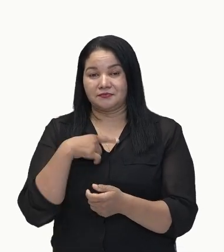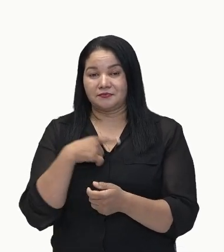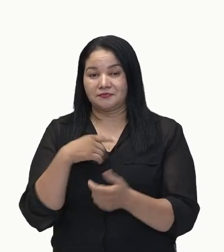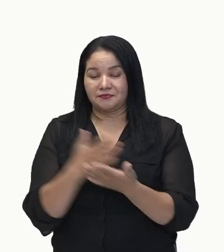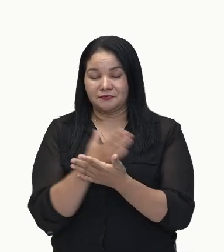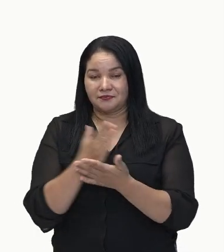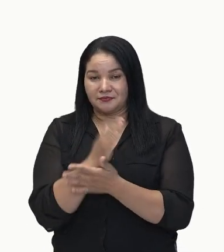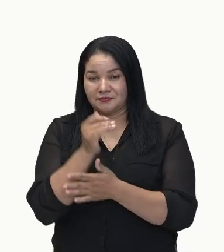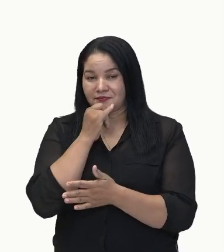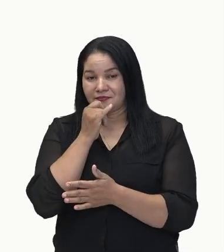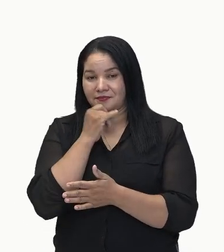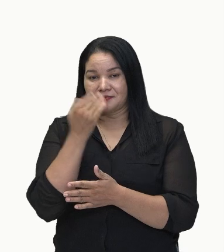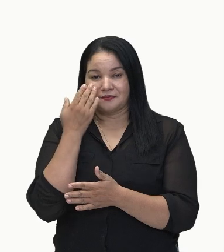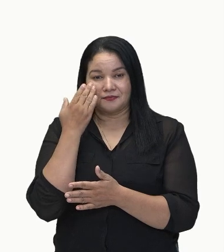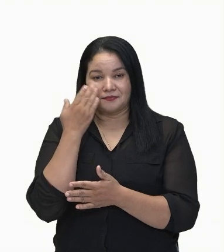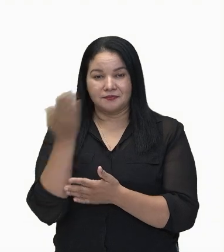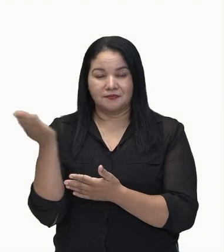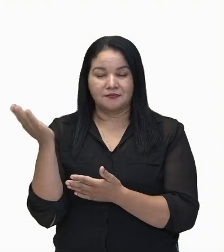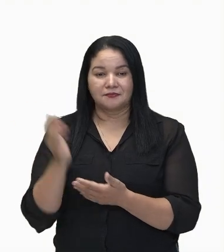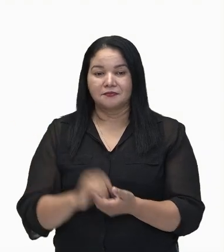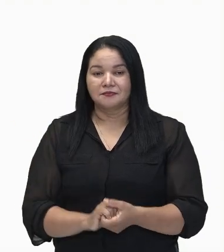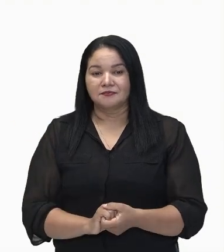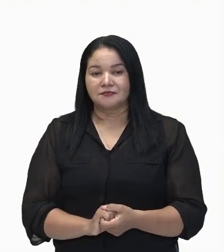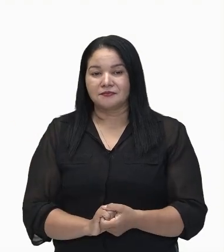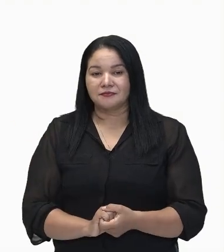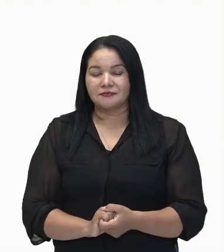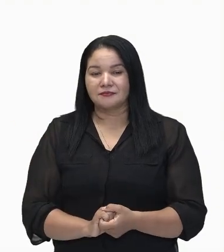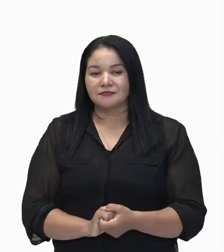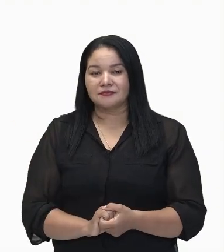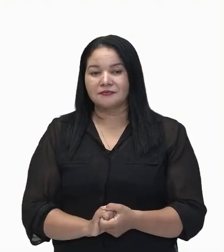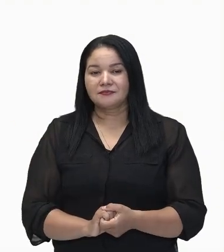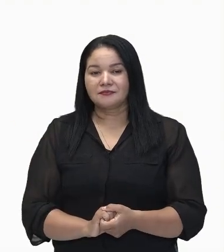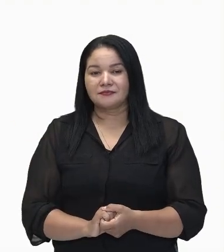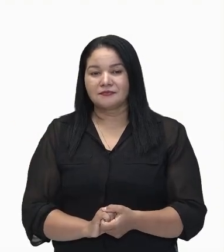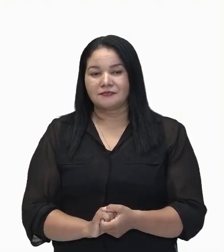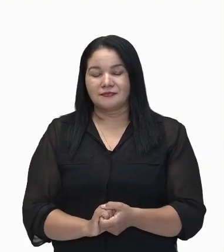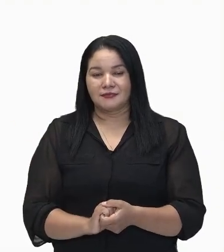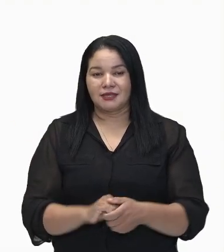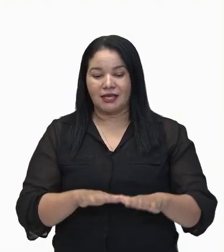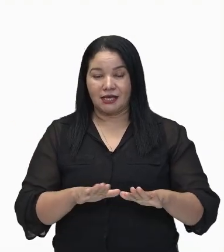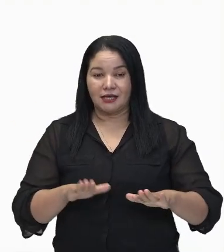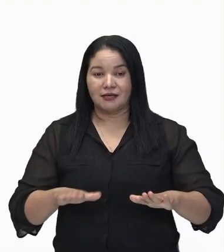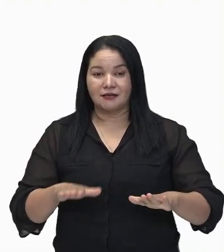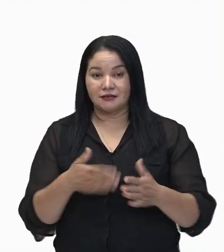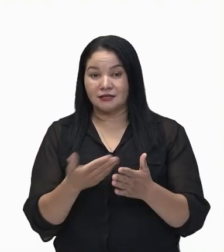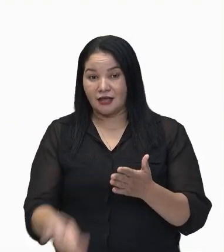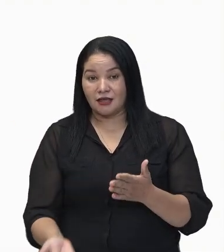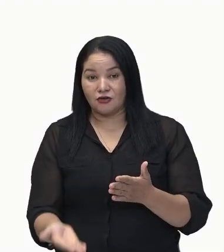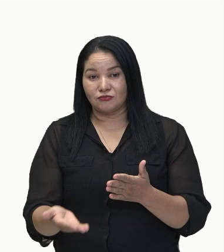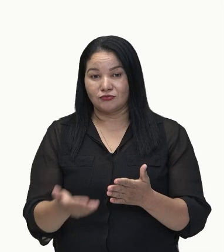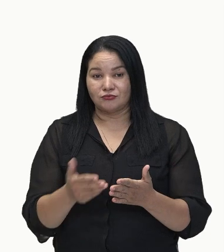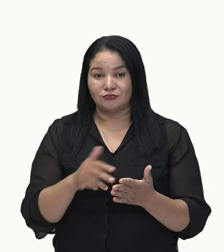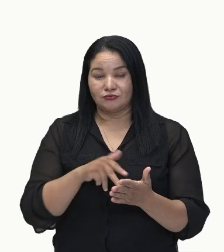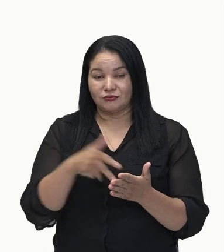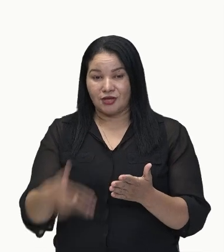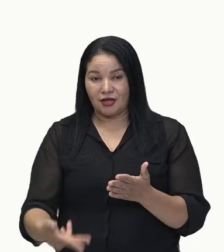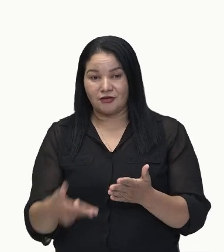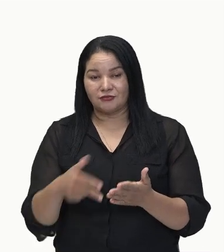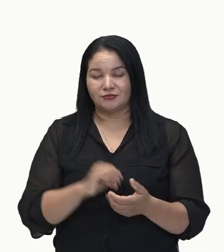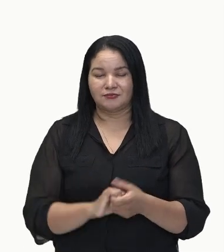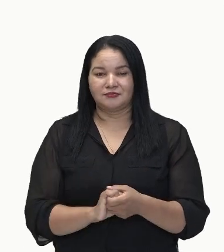exemplos que nós trouxemos para relembrar? Vamos lá, olha só. A criança caiu. Tá aqui, essa é facinho, olha